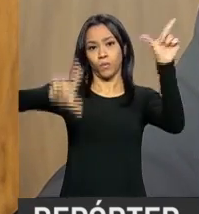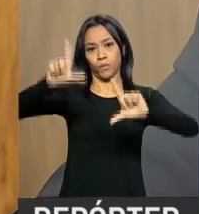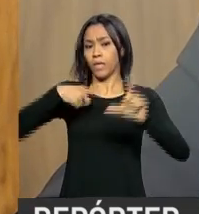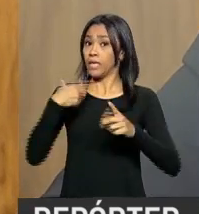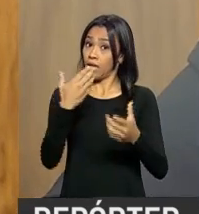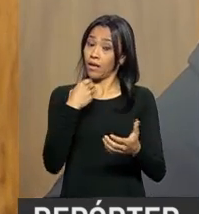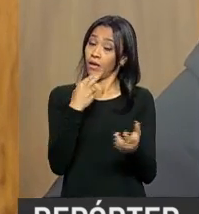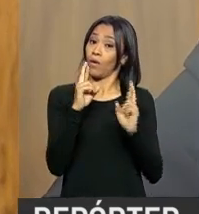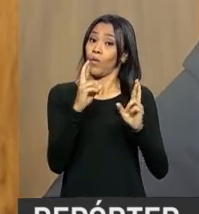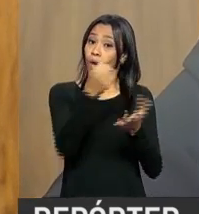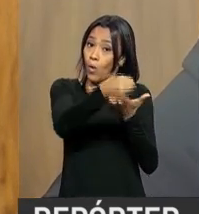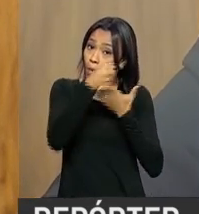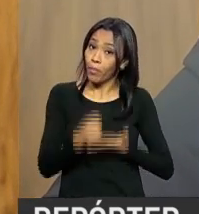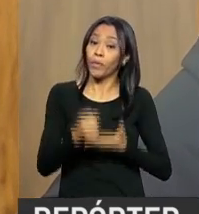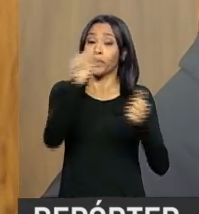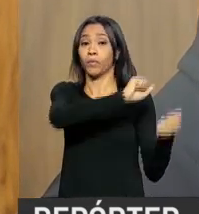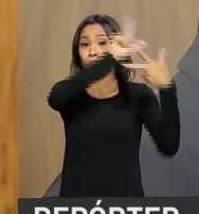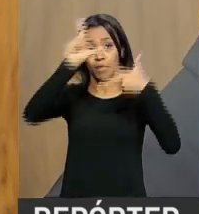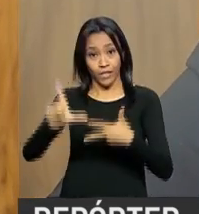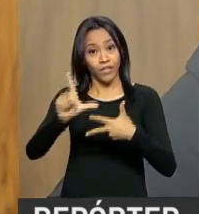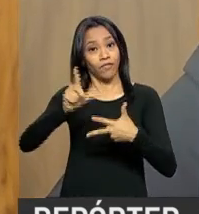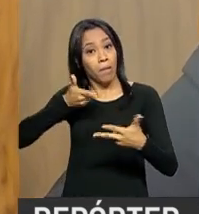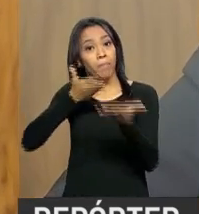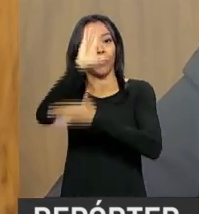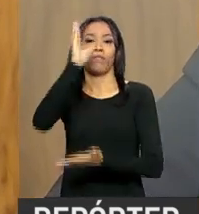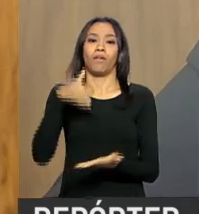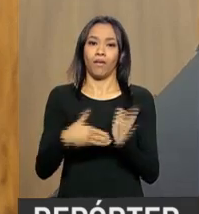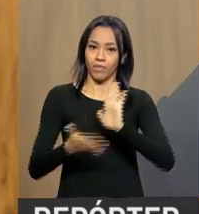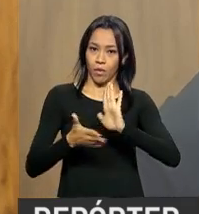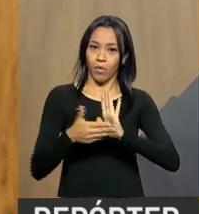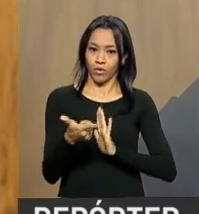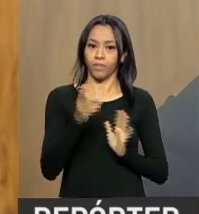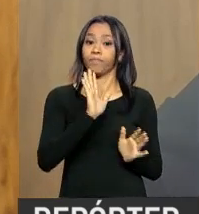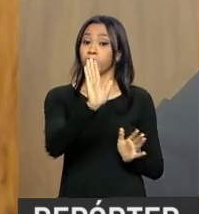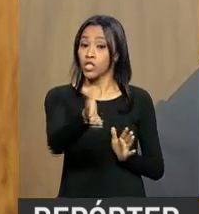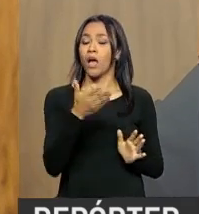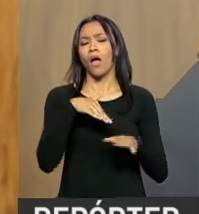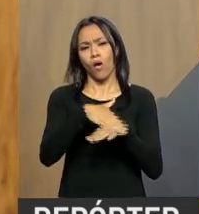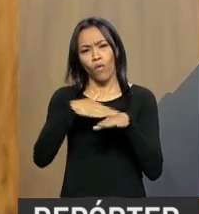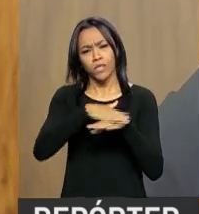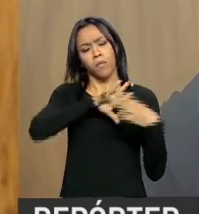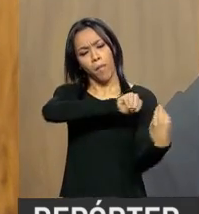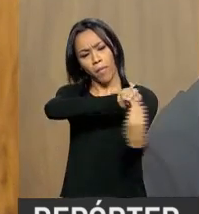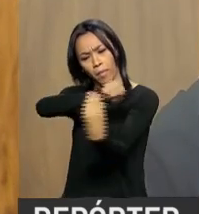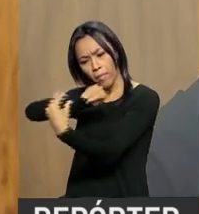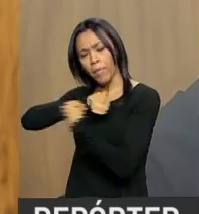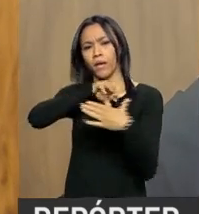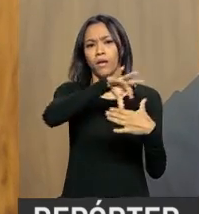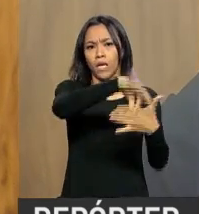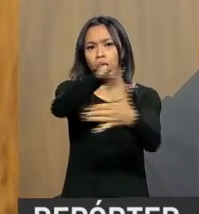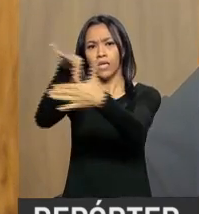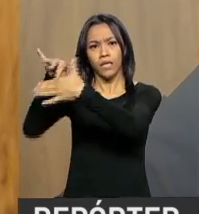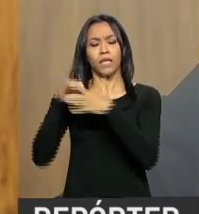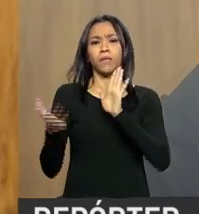aprovação de medidas importantes para o país. O que nós vamos fazer, já estamos fazendo, conversando com lideranças, debatendo propostas